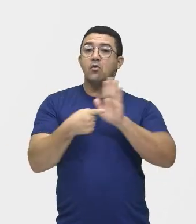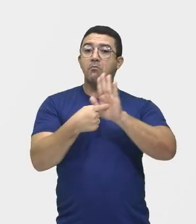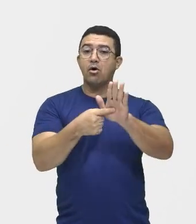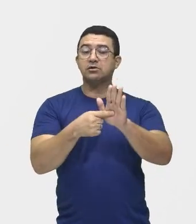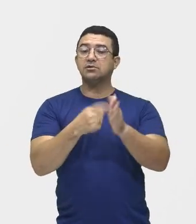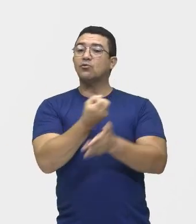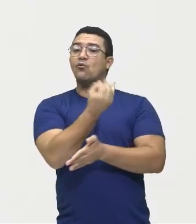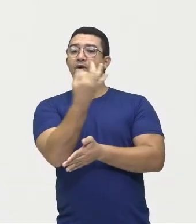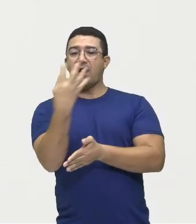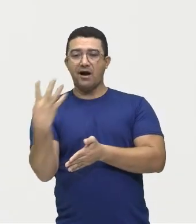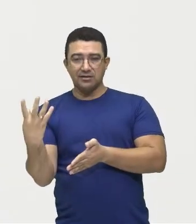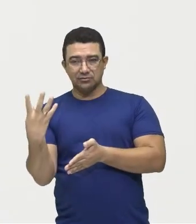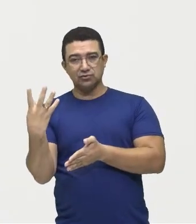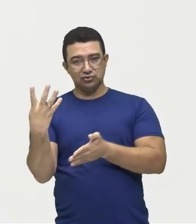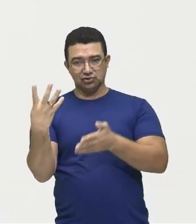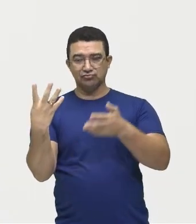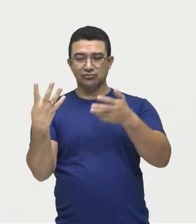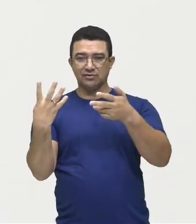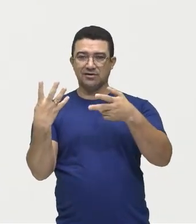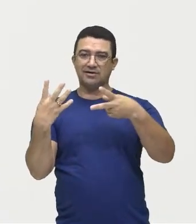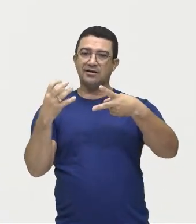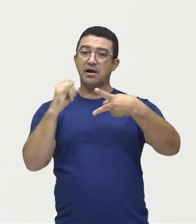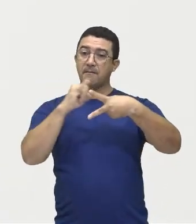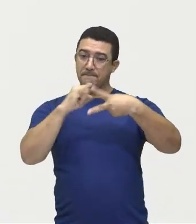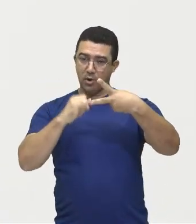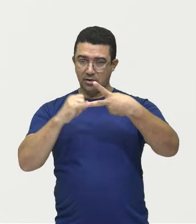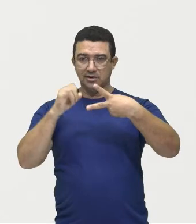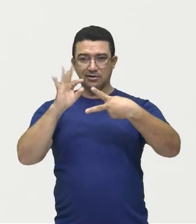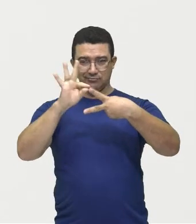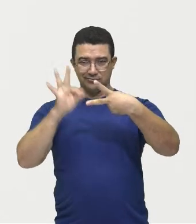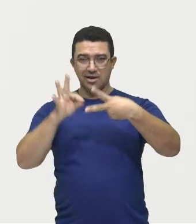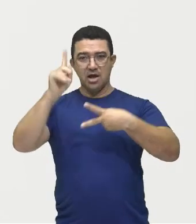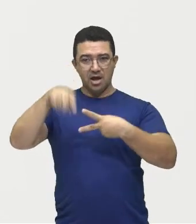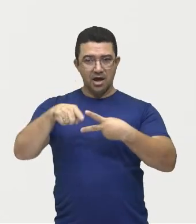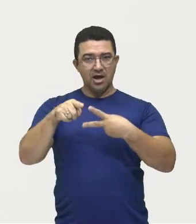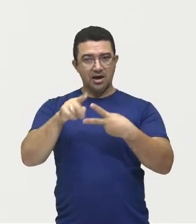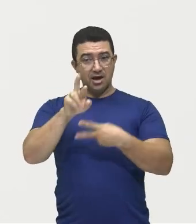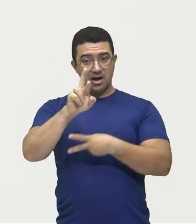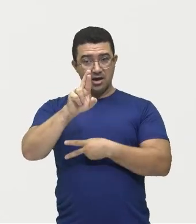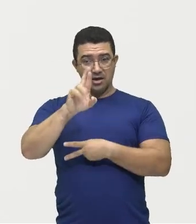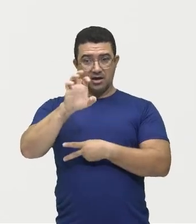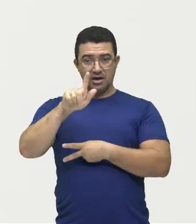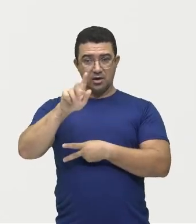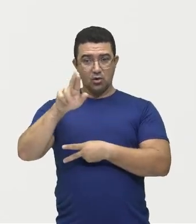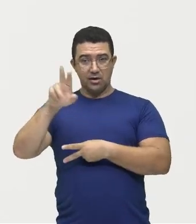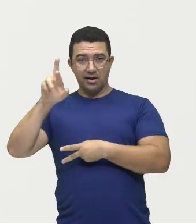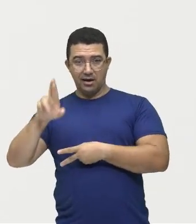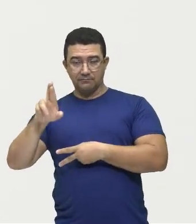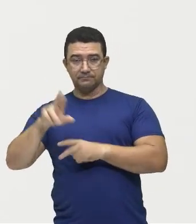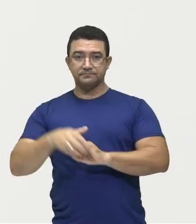quais polígonos são regulares. E aí, pessoal? Desses